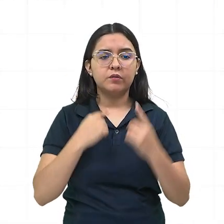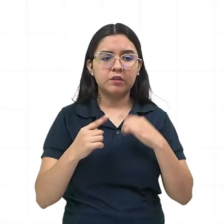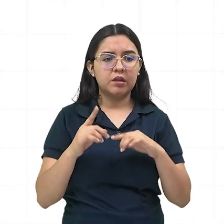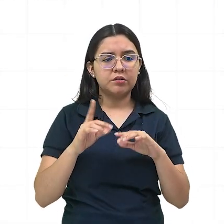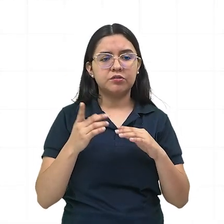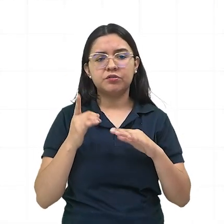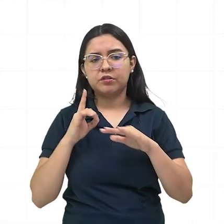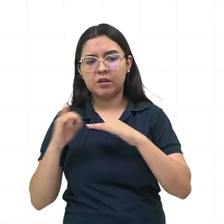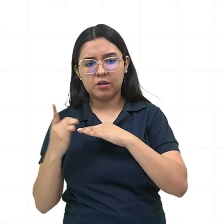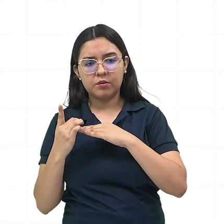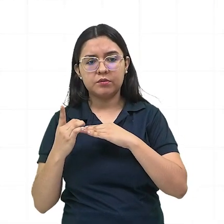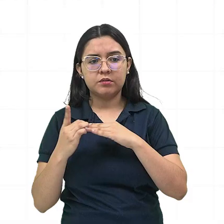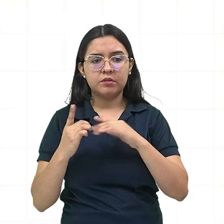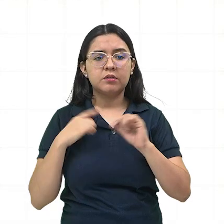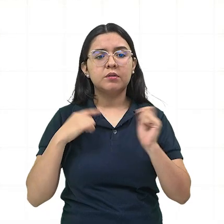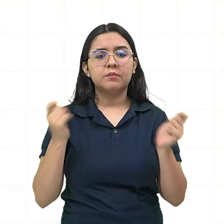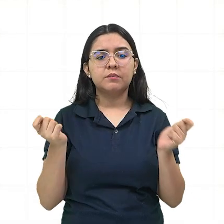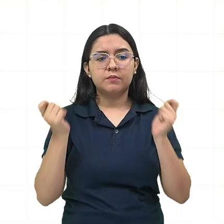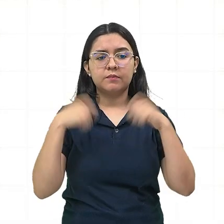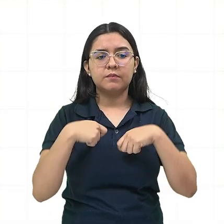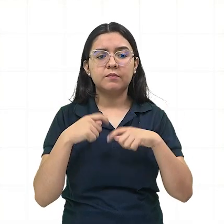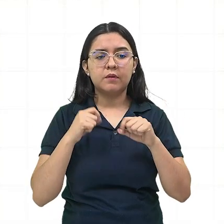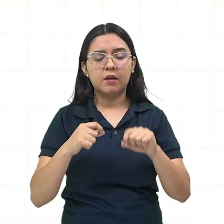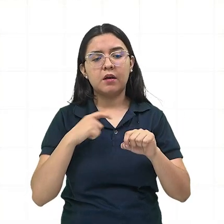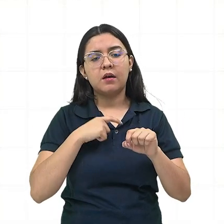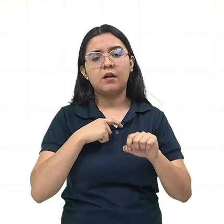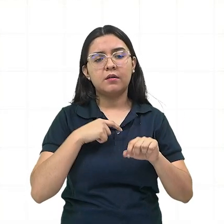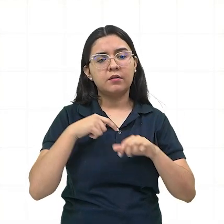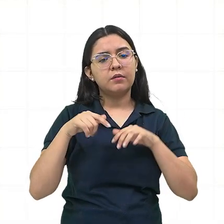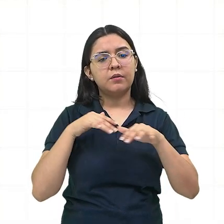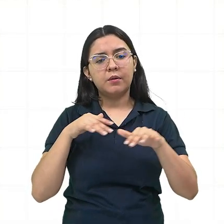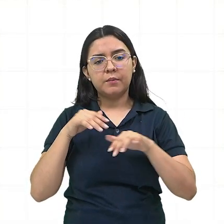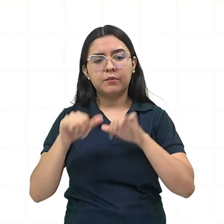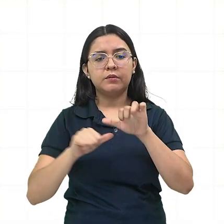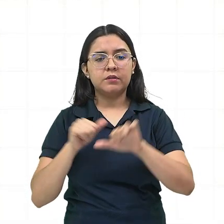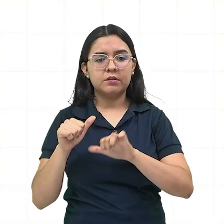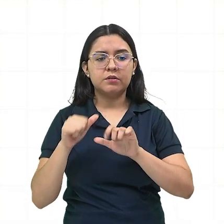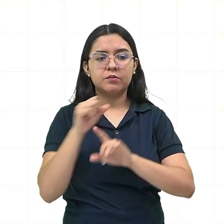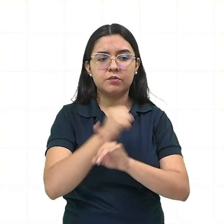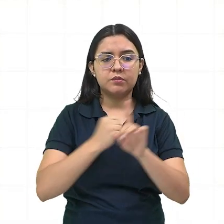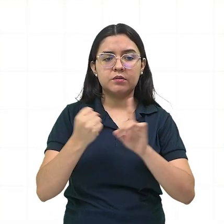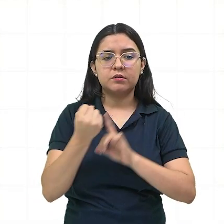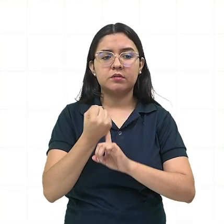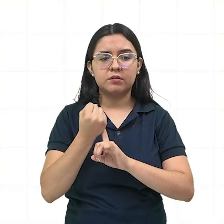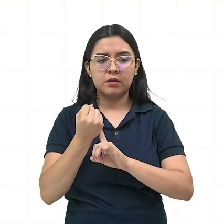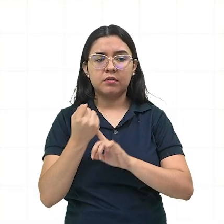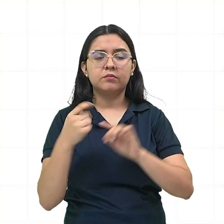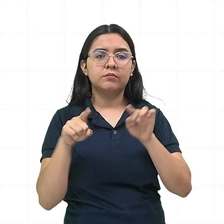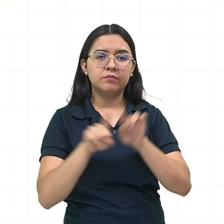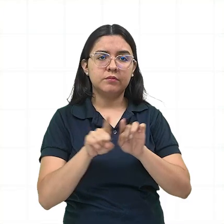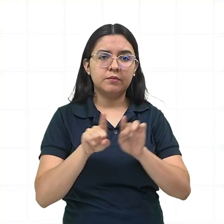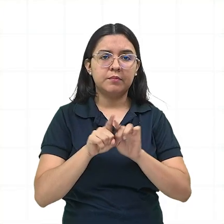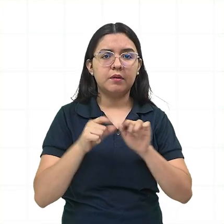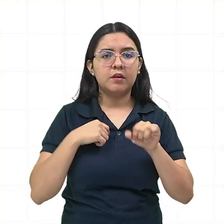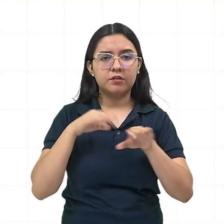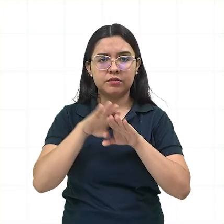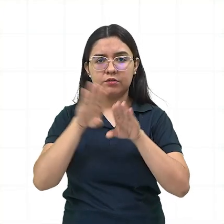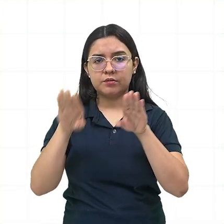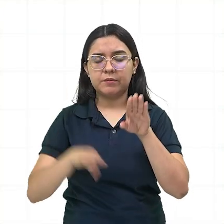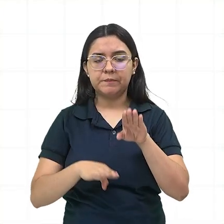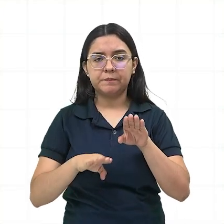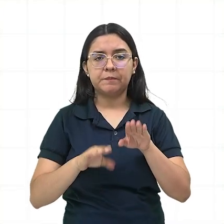o que impedia a mobilidade social e reforçava a desigualdade. É mais ou menos o seguinte: